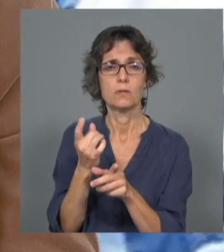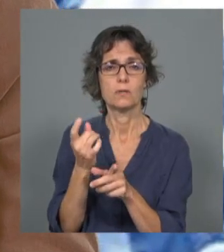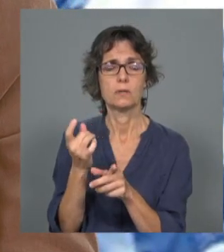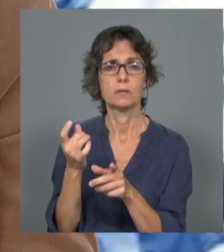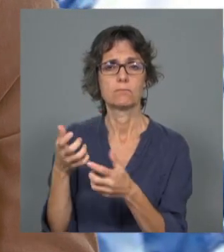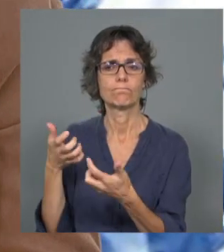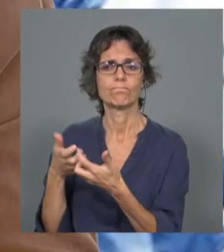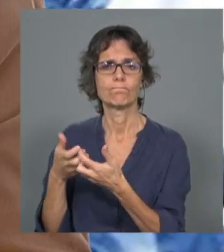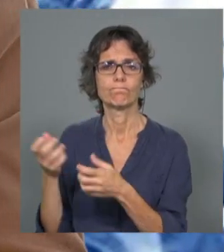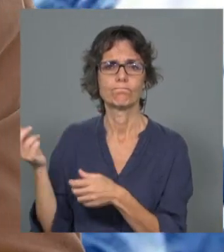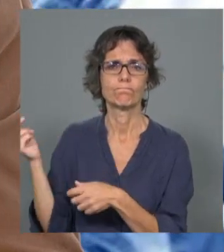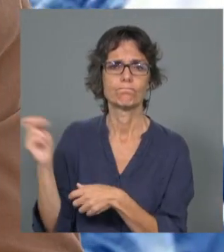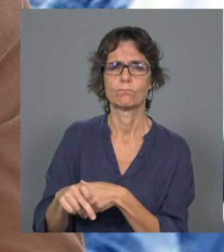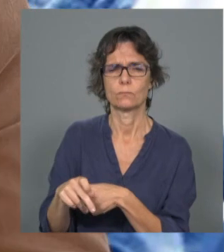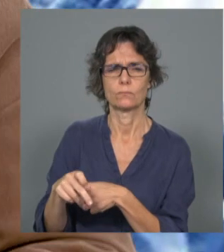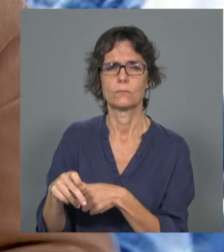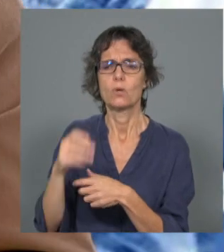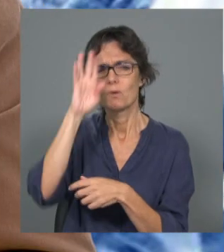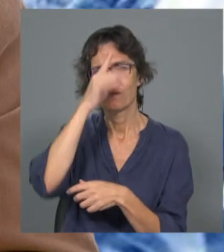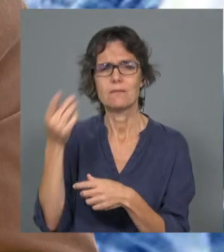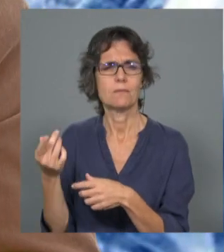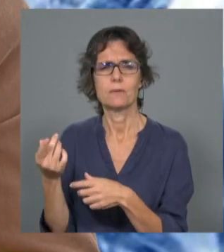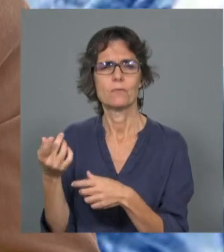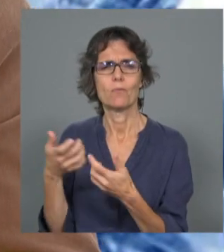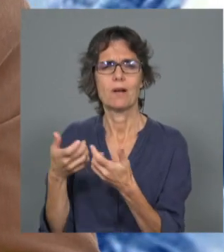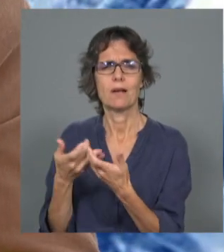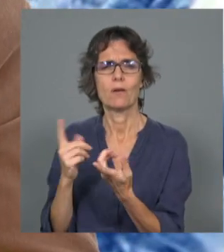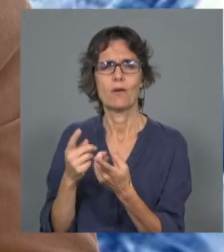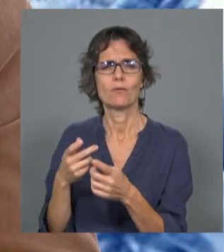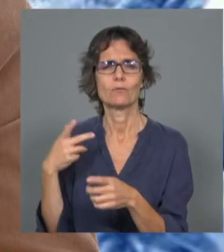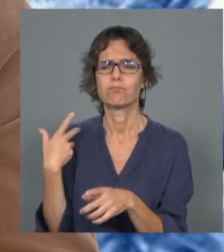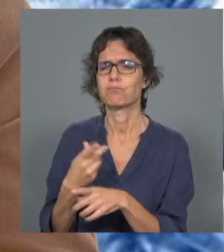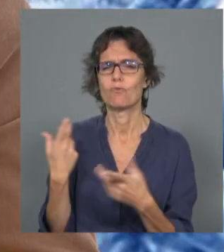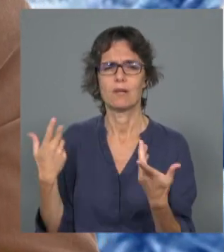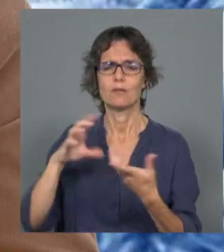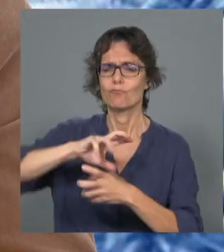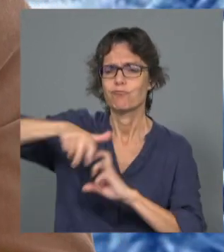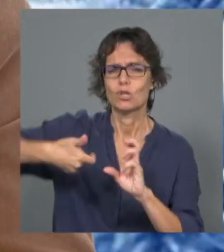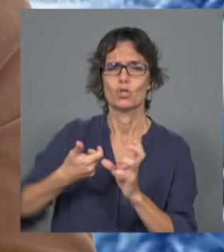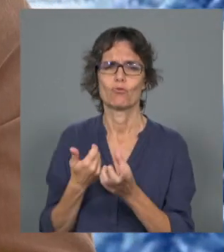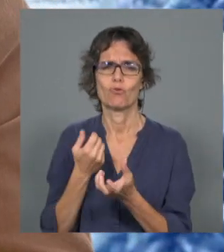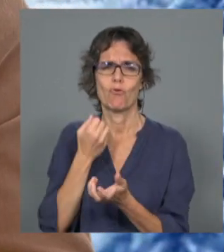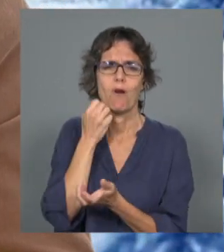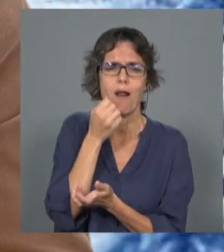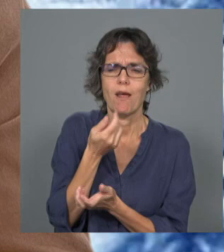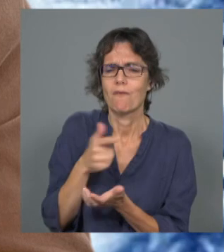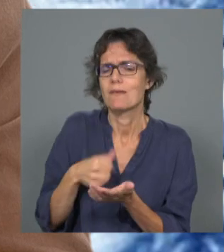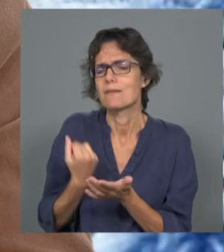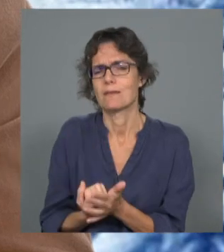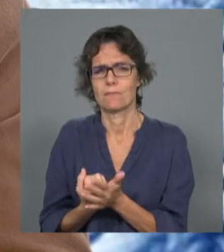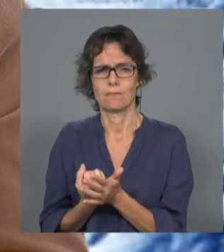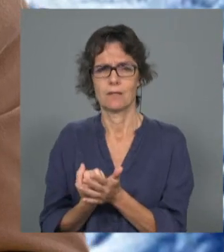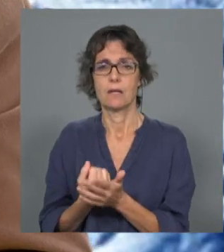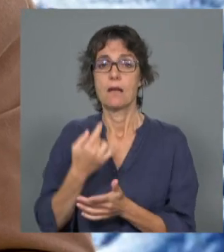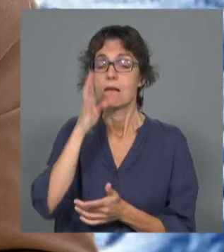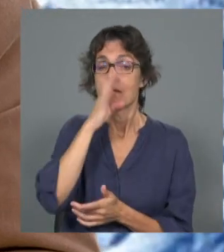guerra. Isto é, a guerra é sempre violência, a guerra é sempre destruição. E se não há